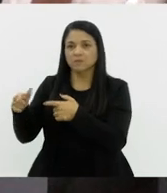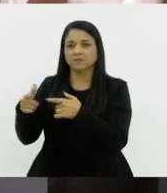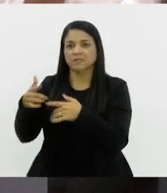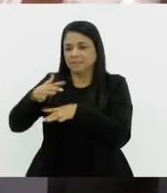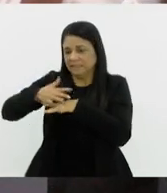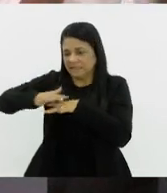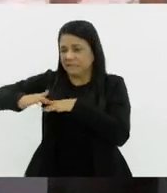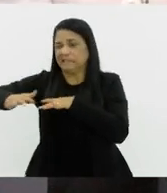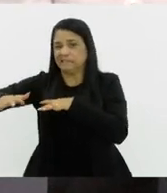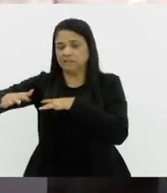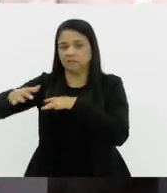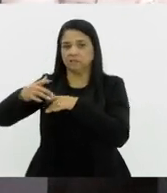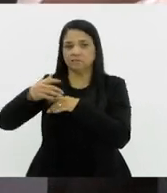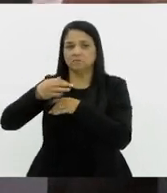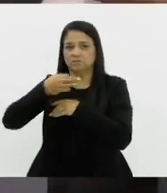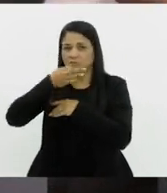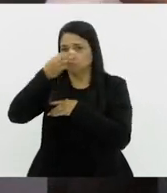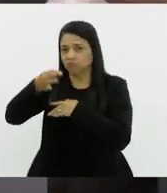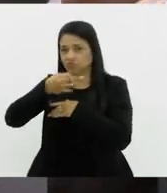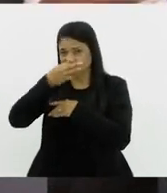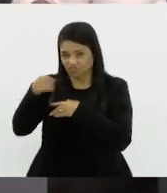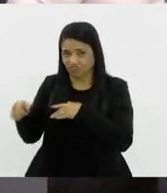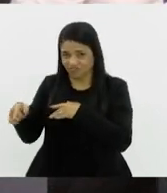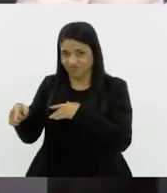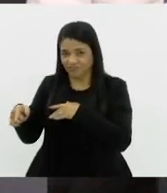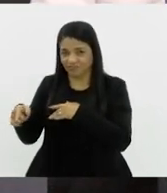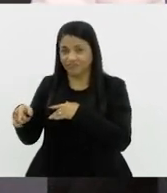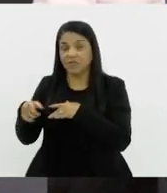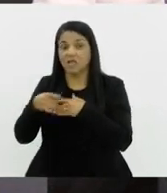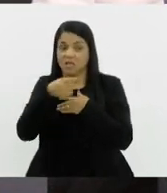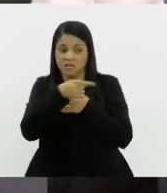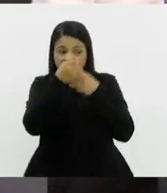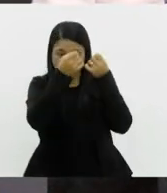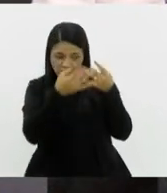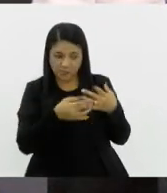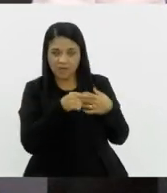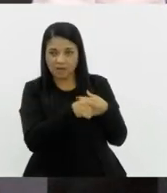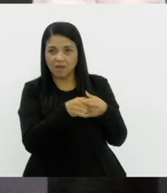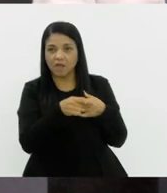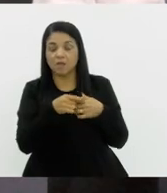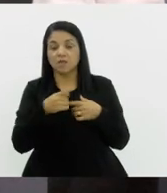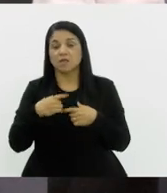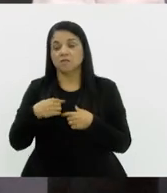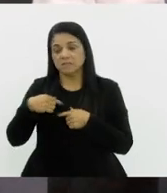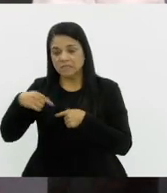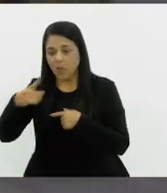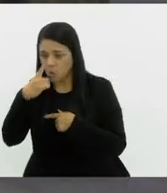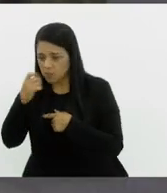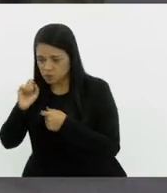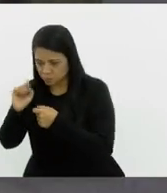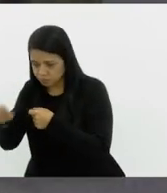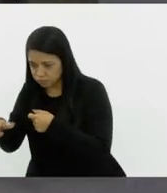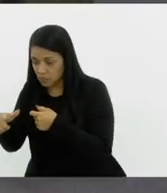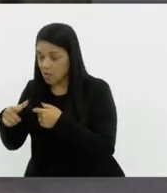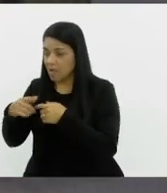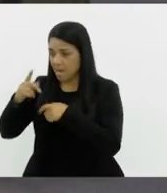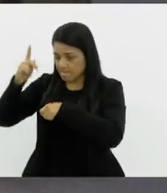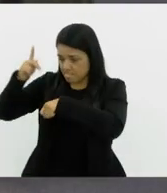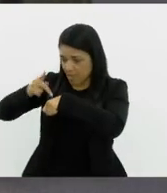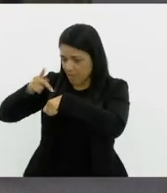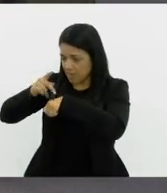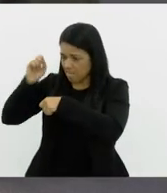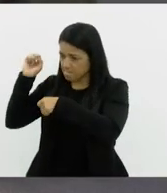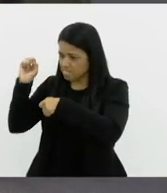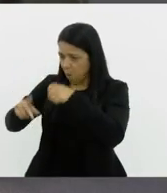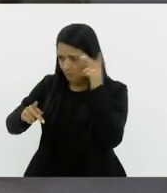Da vibração sonora lá. Ele vai falar, tá? Ele saiu para botar o lixo quando caiu tudo. Então, a minha fala é só essa. Em